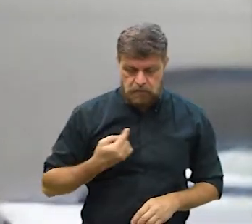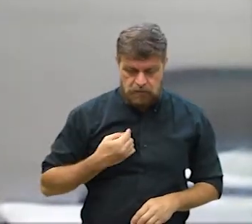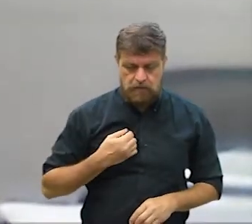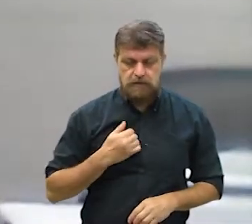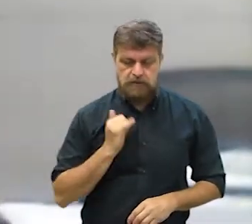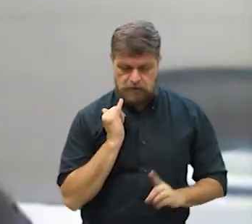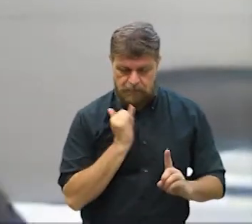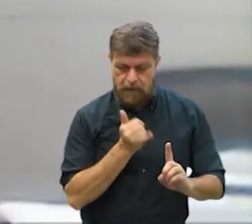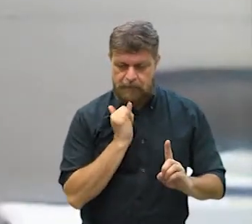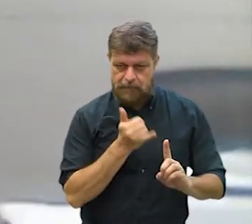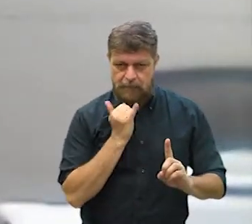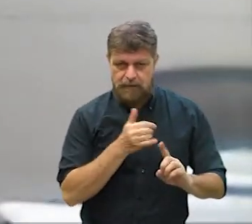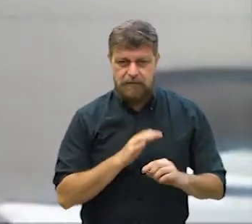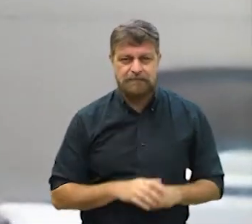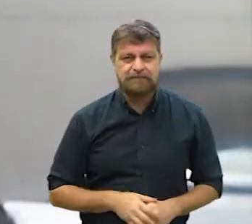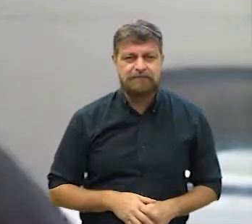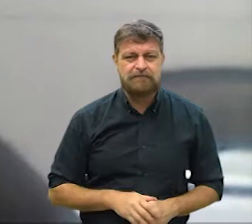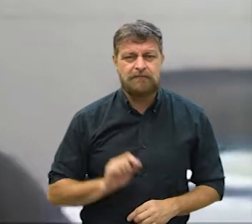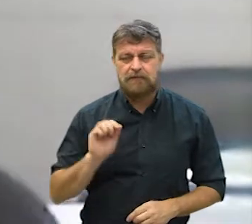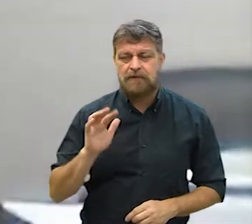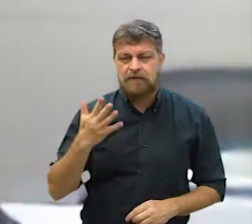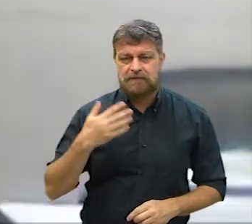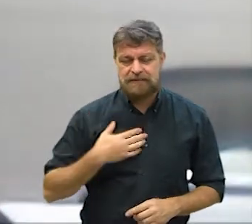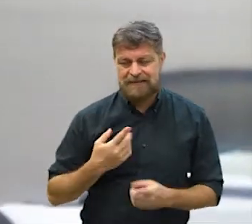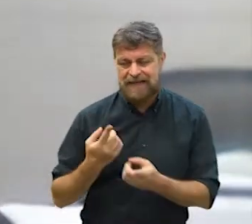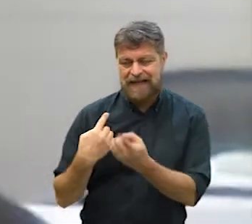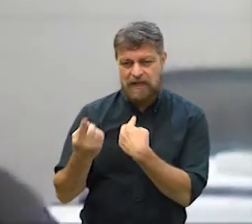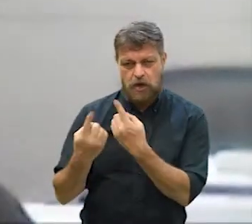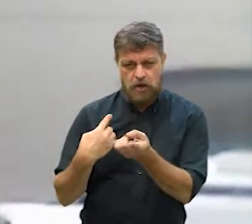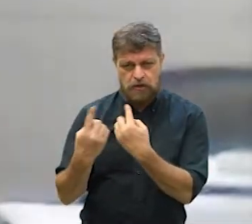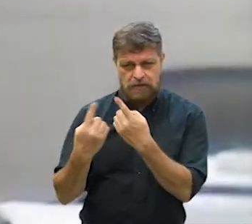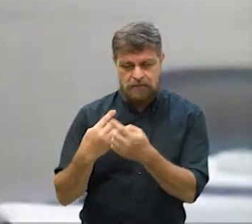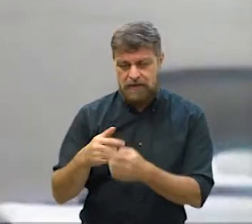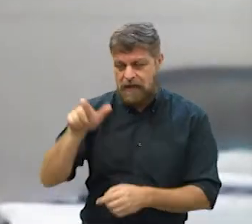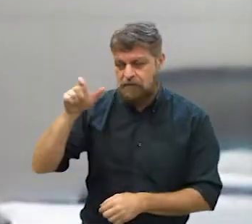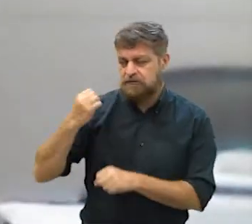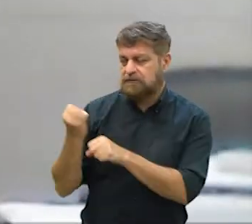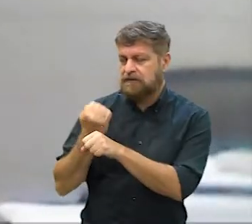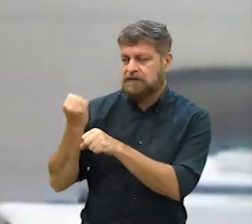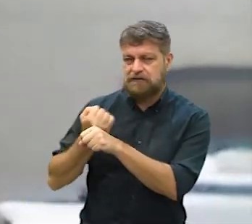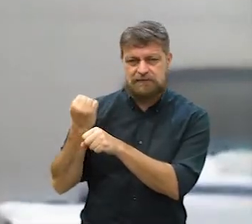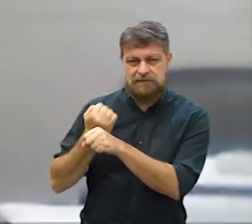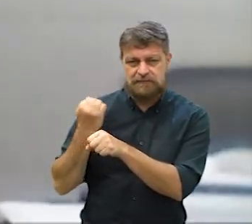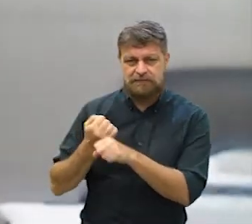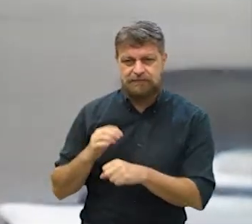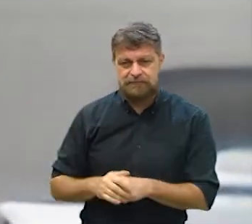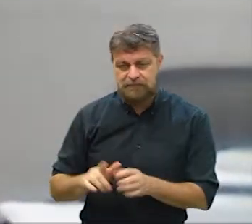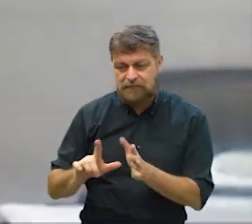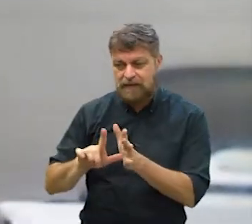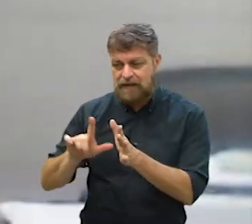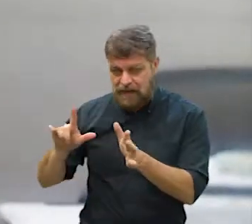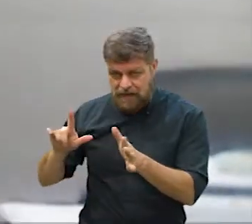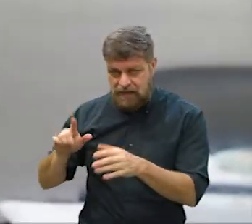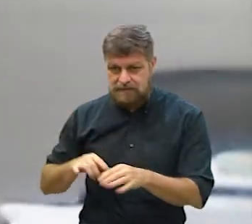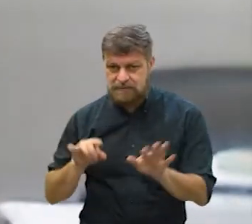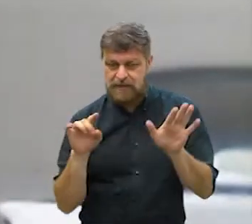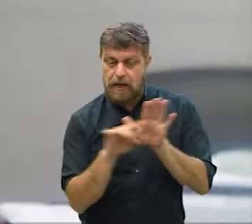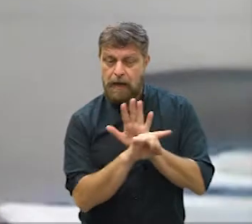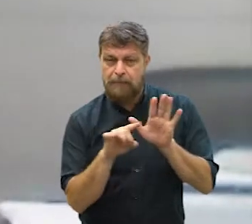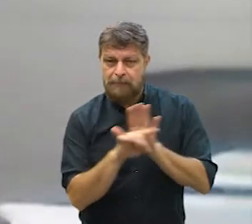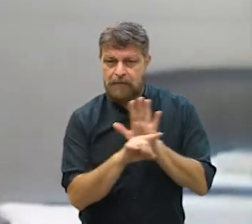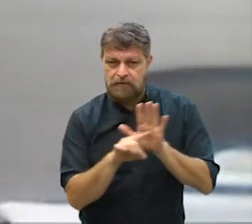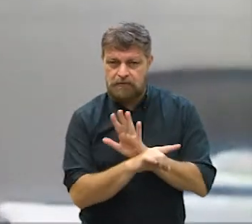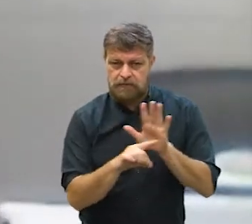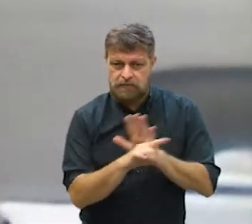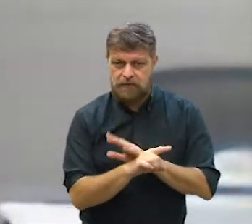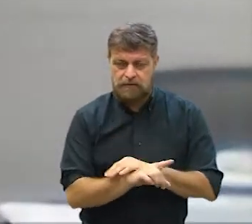informar, né? É comum você ver nas margens das rodovias, aí o sujeito quer construir, né? Fala, ó, antes você pergunte antes